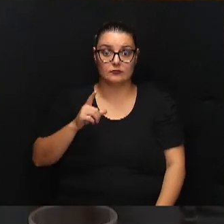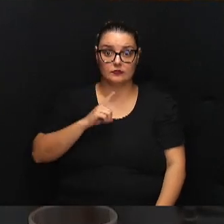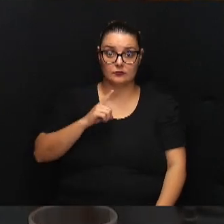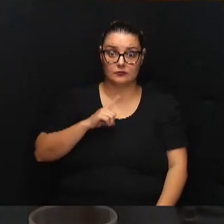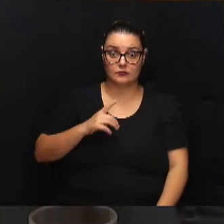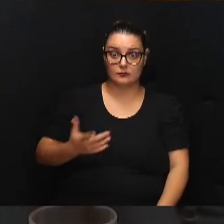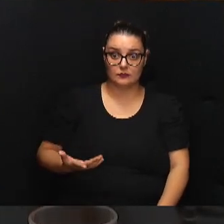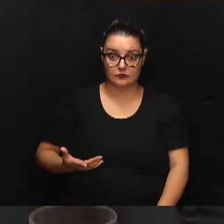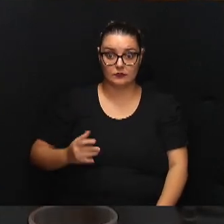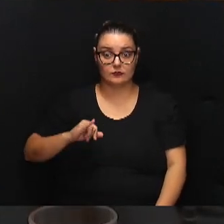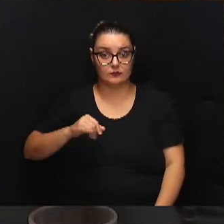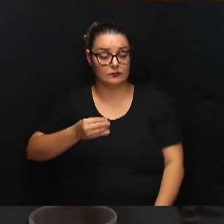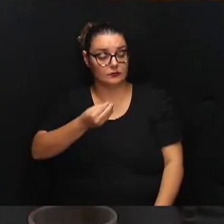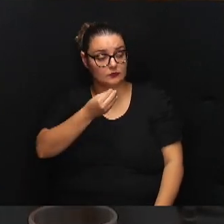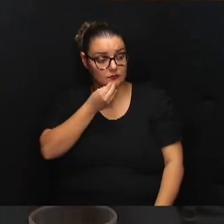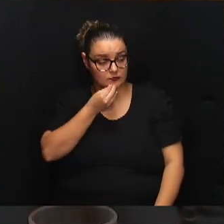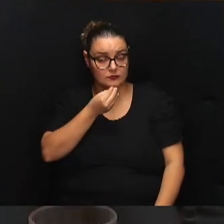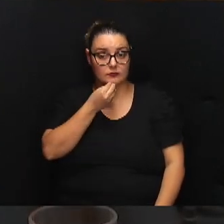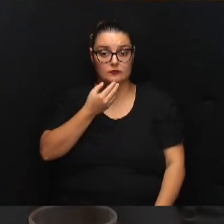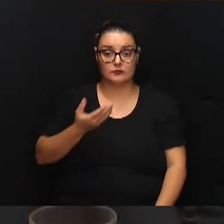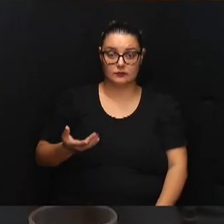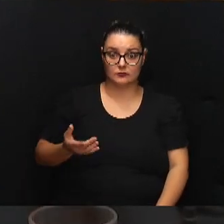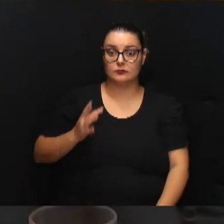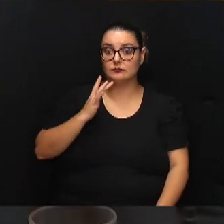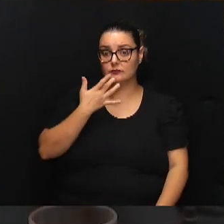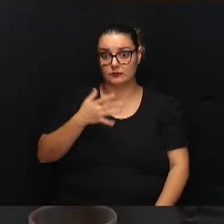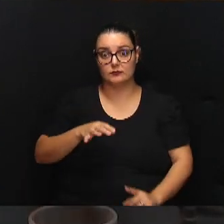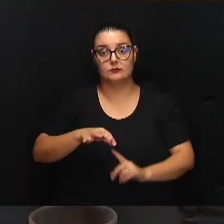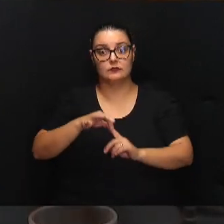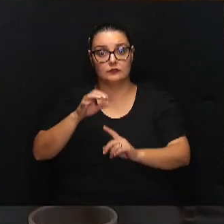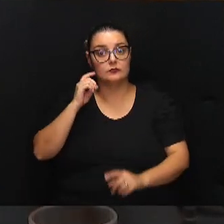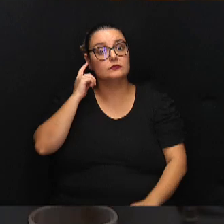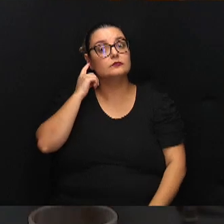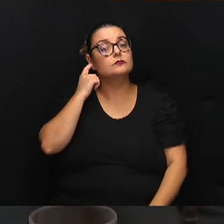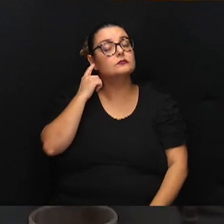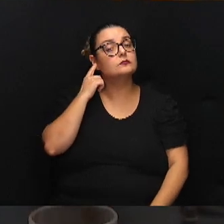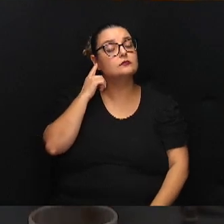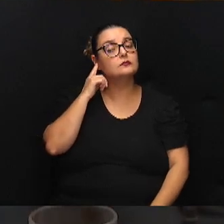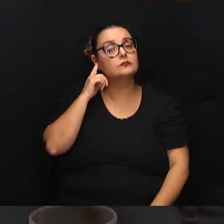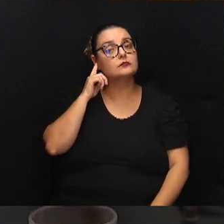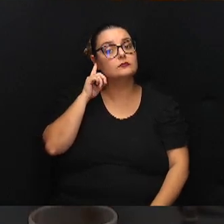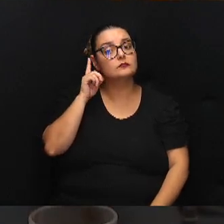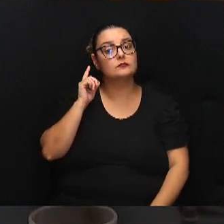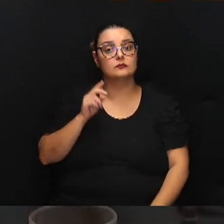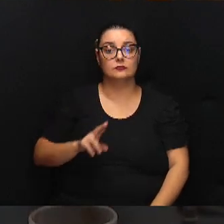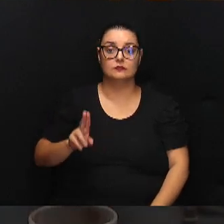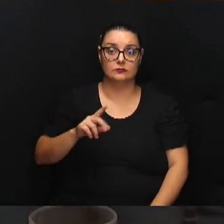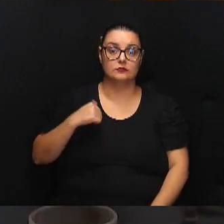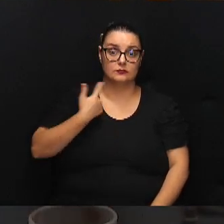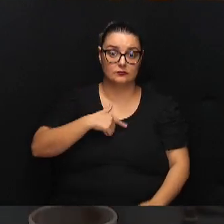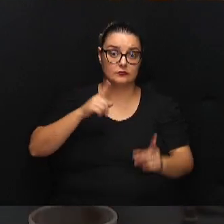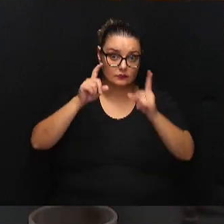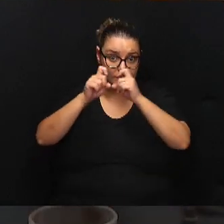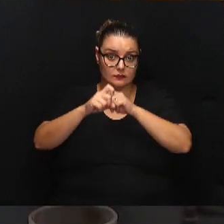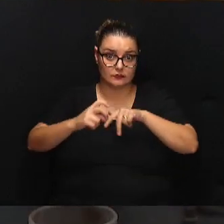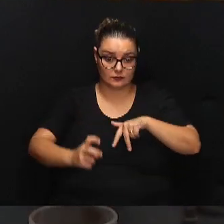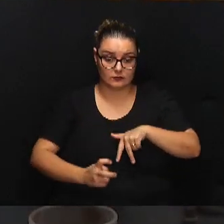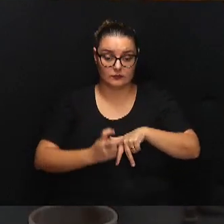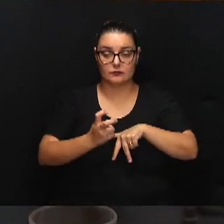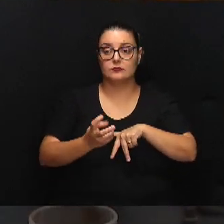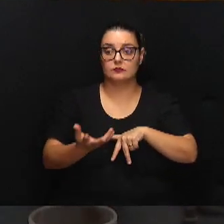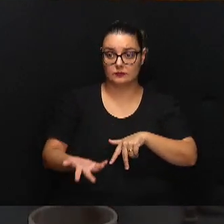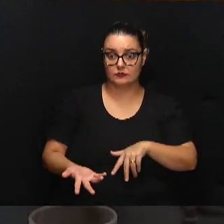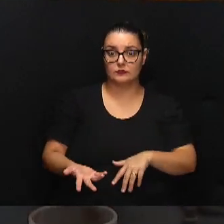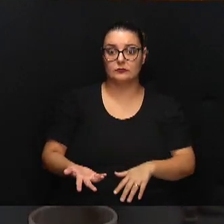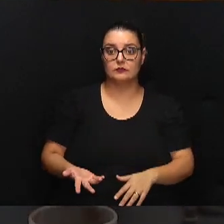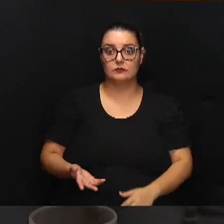mesmo a oportunidade, né, o privilégio, a oportunidade de usar a nossa dificuldade para dar voz, né,